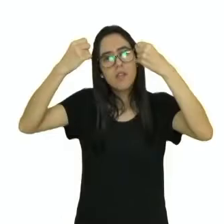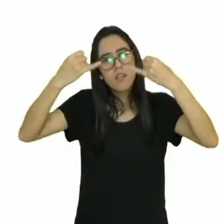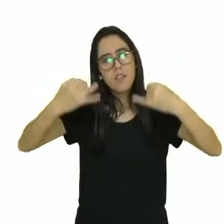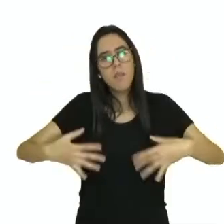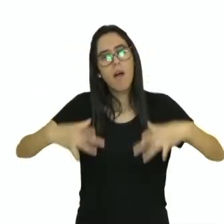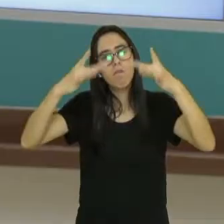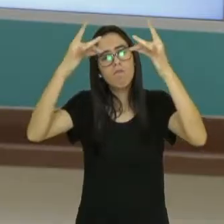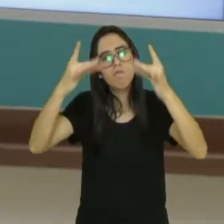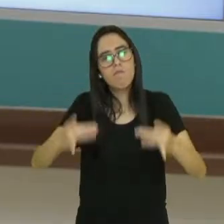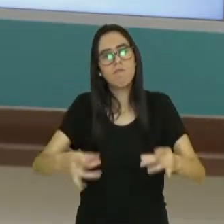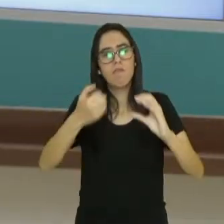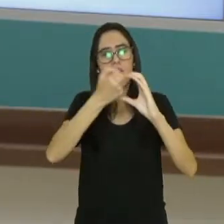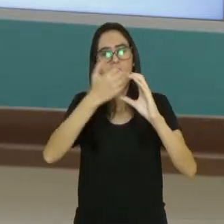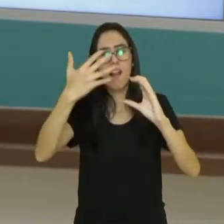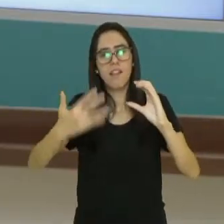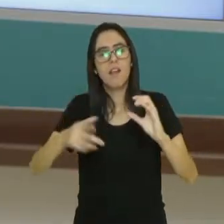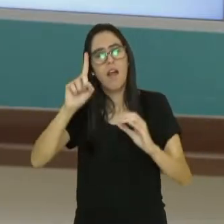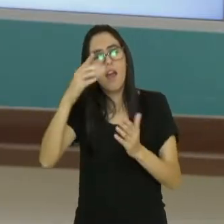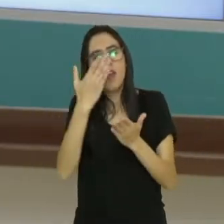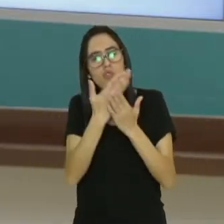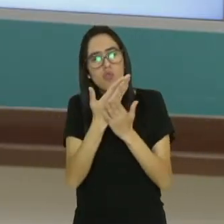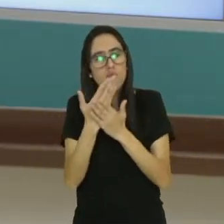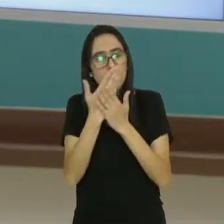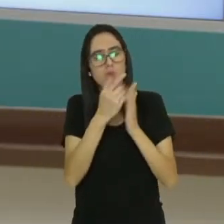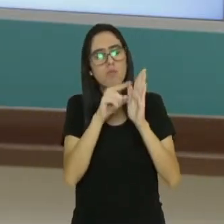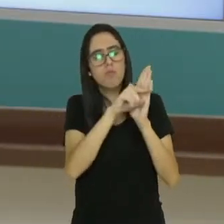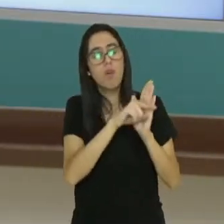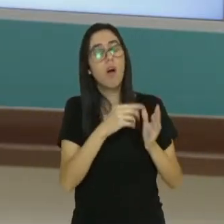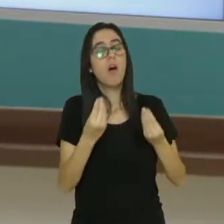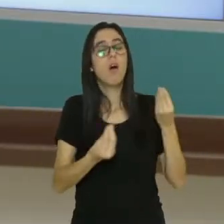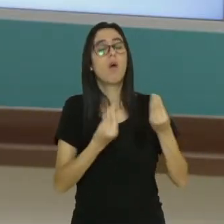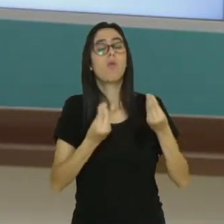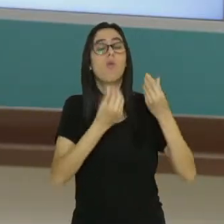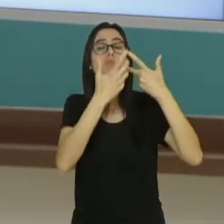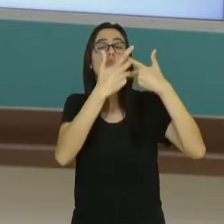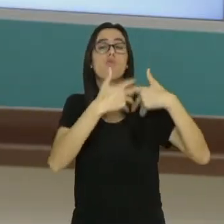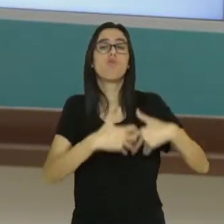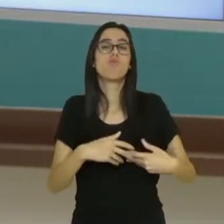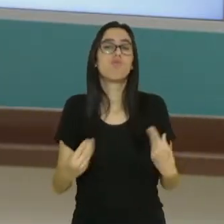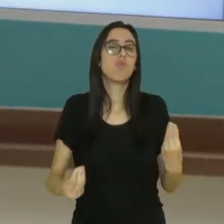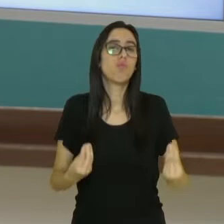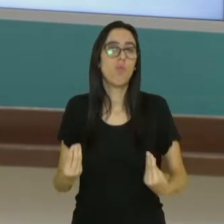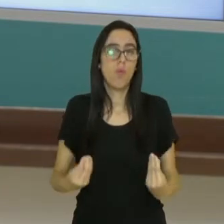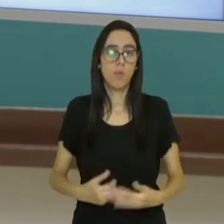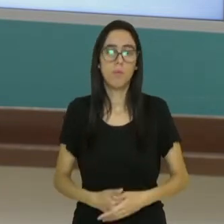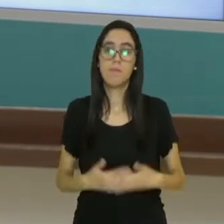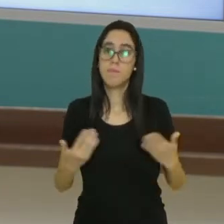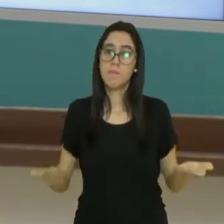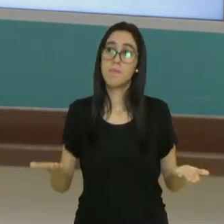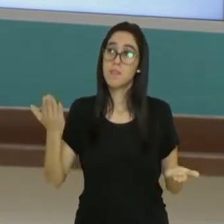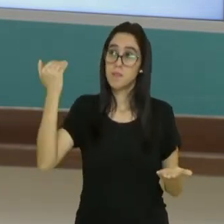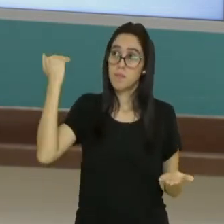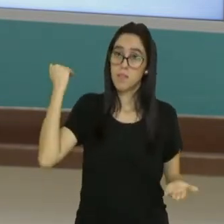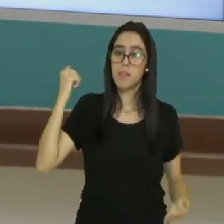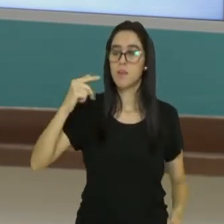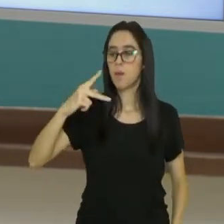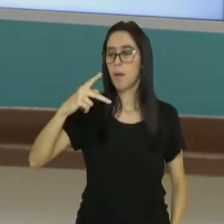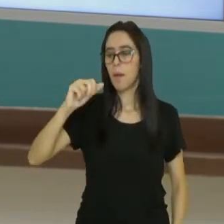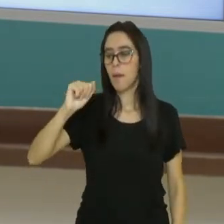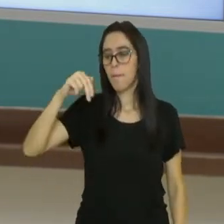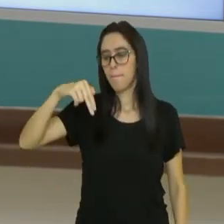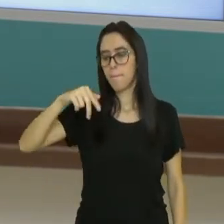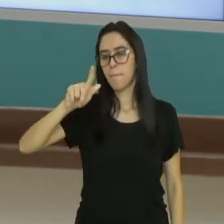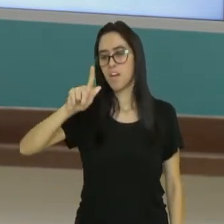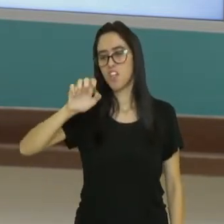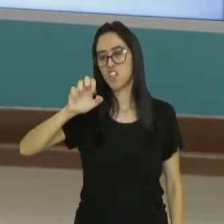características. É um estudo que vai dizer como essa divisão aconteceu. Então, no início, tínhamos a Pangeia, há 230